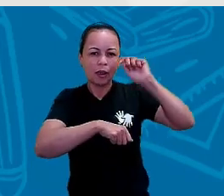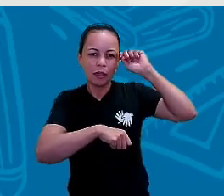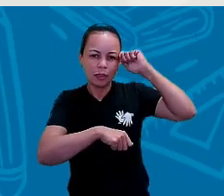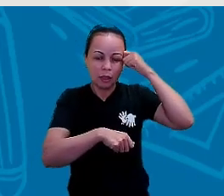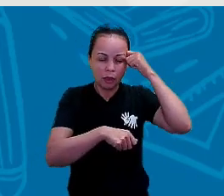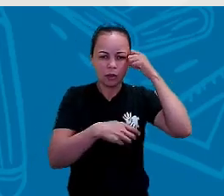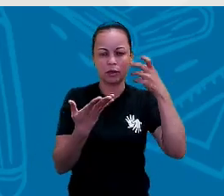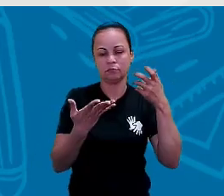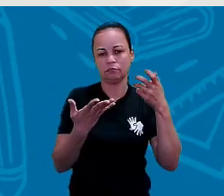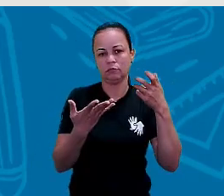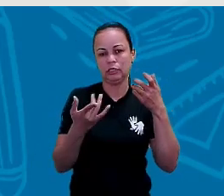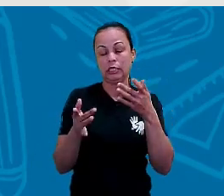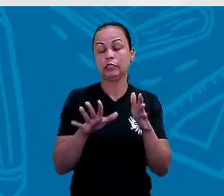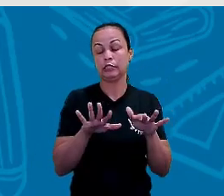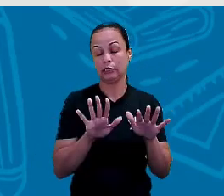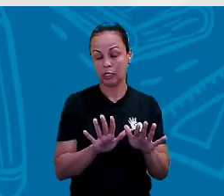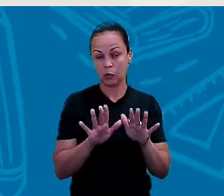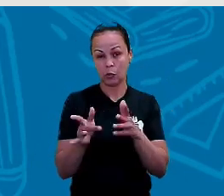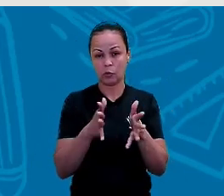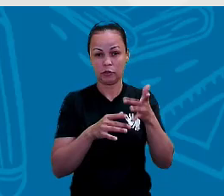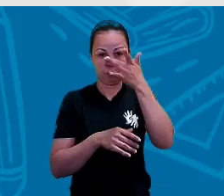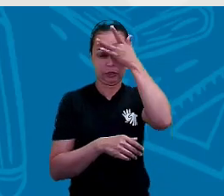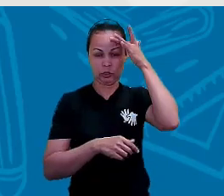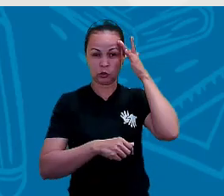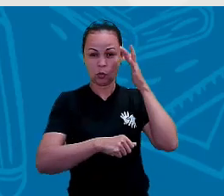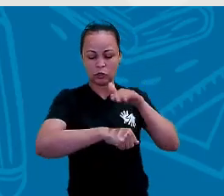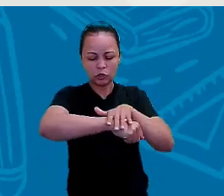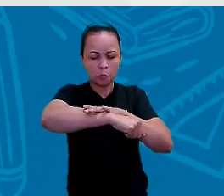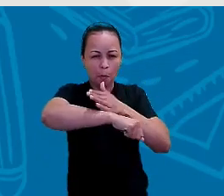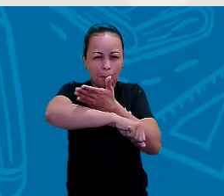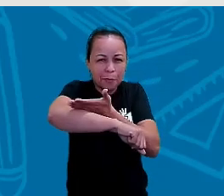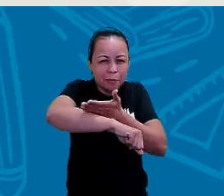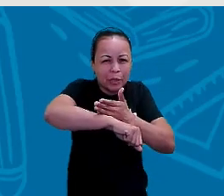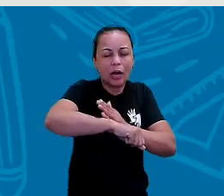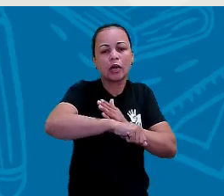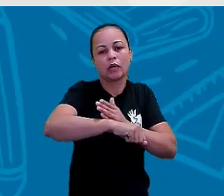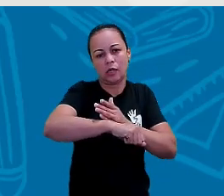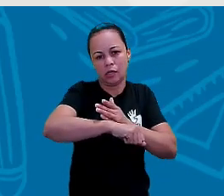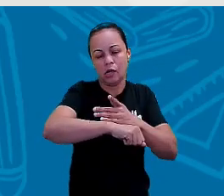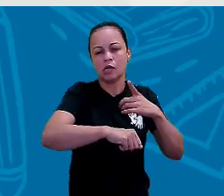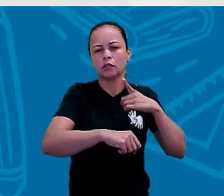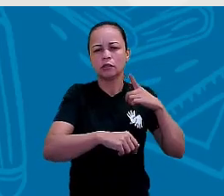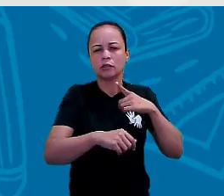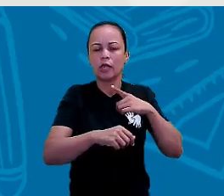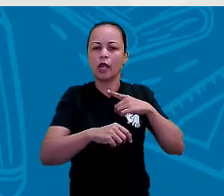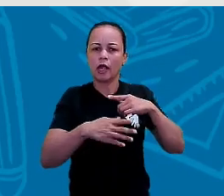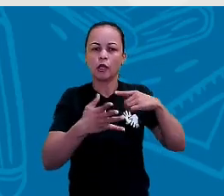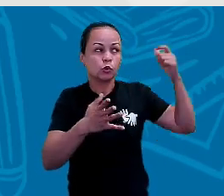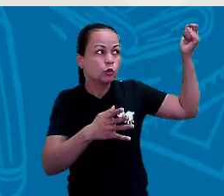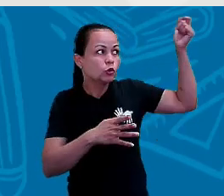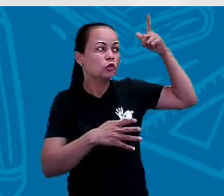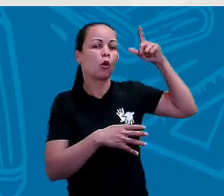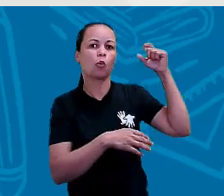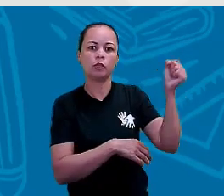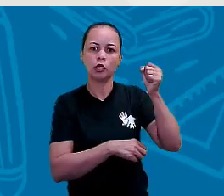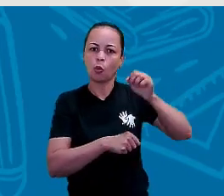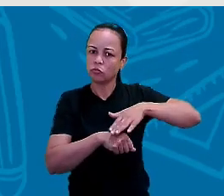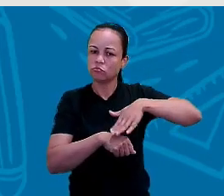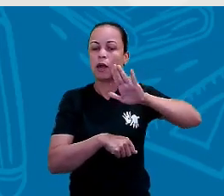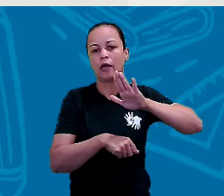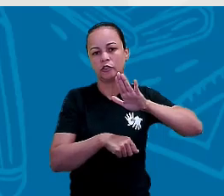branquinhas são mais vulneráveis ao sol. As pessoas que têm a pele mais escura são pessoas